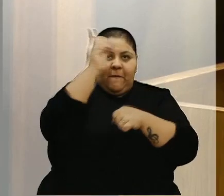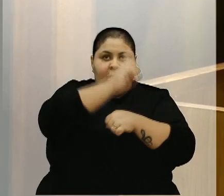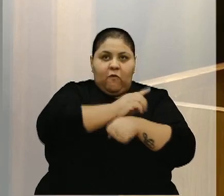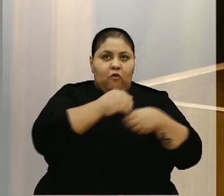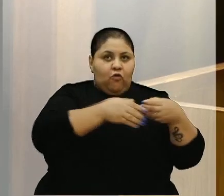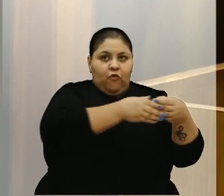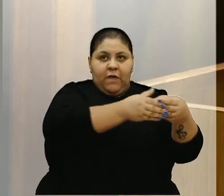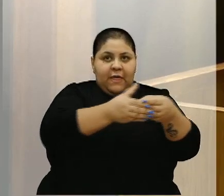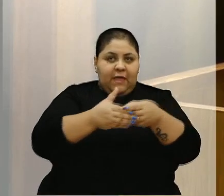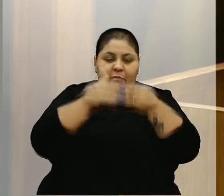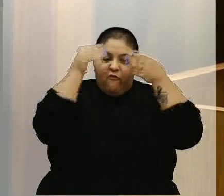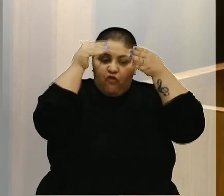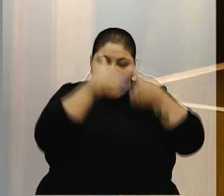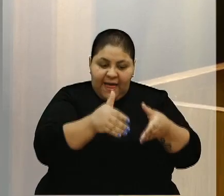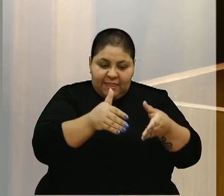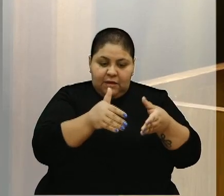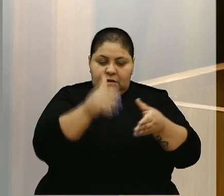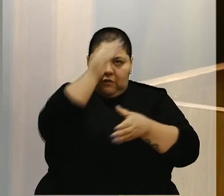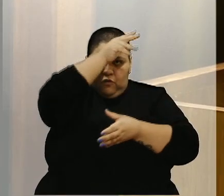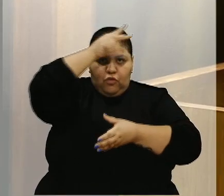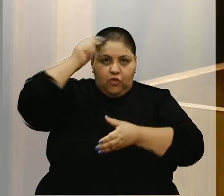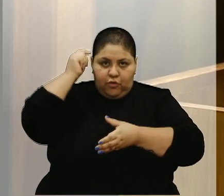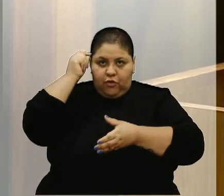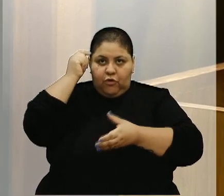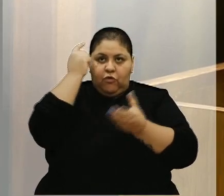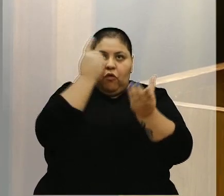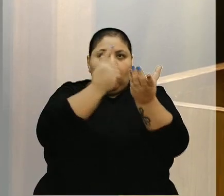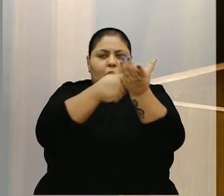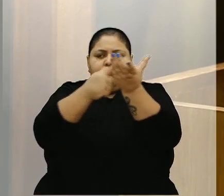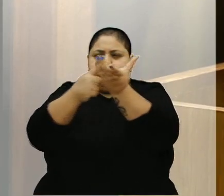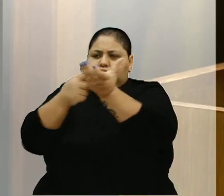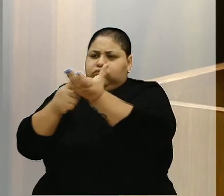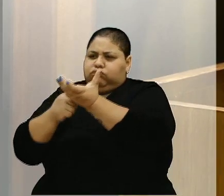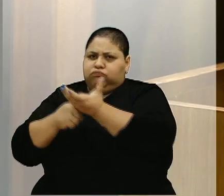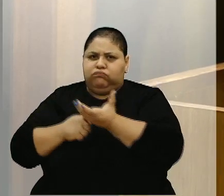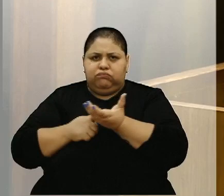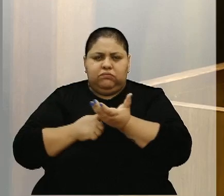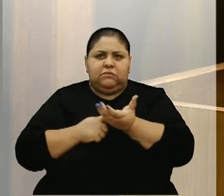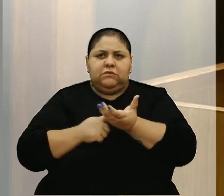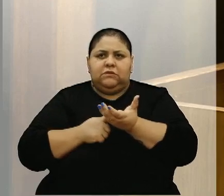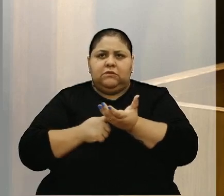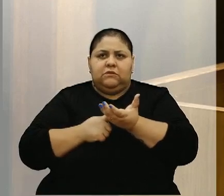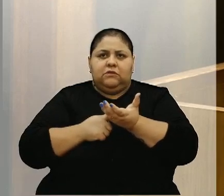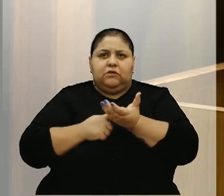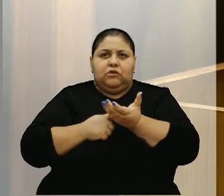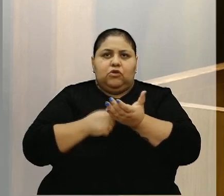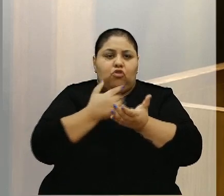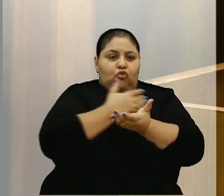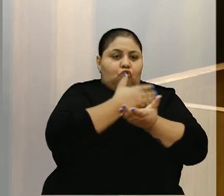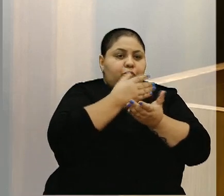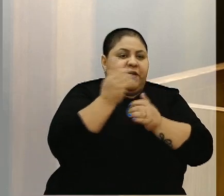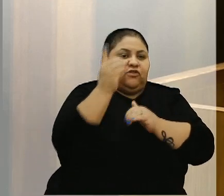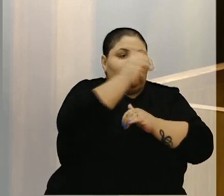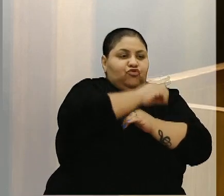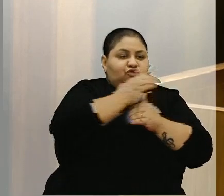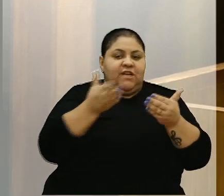do prefeito, com agendas infinitas, do nascer do sol ao anoitecer.